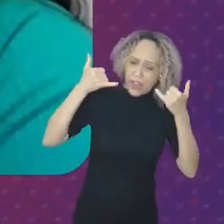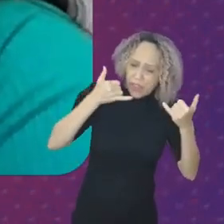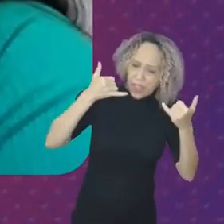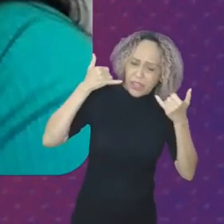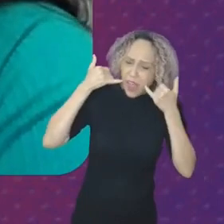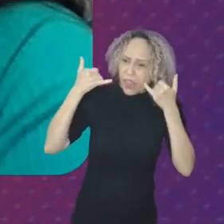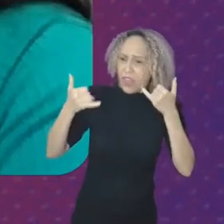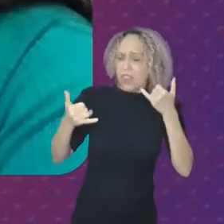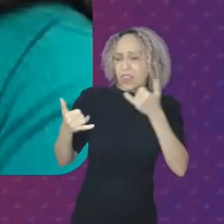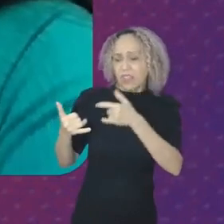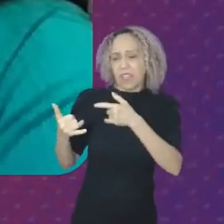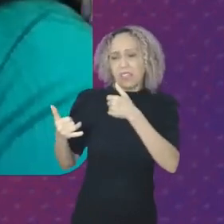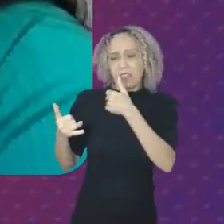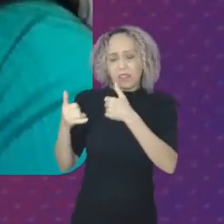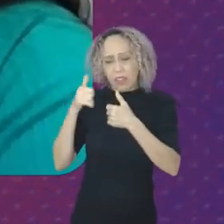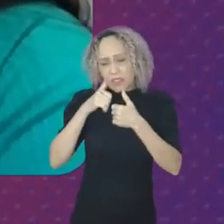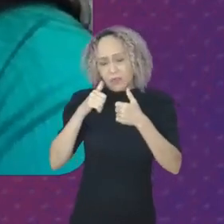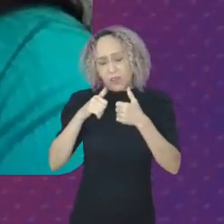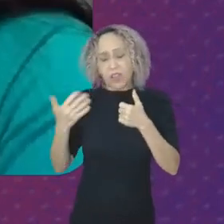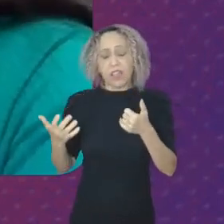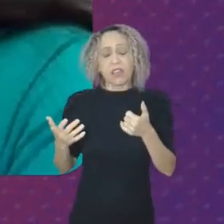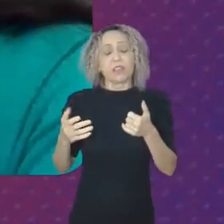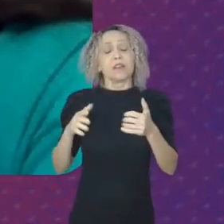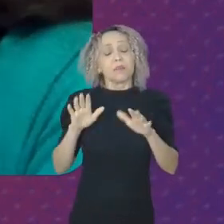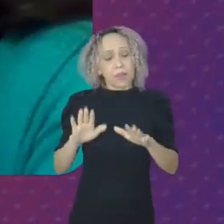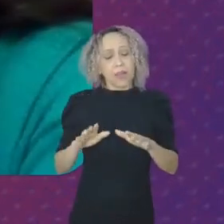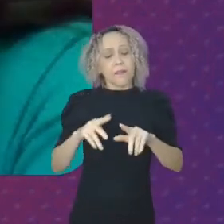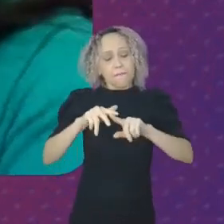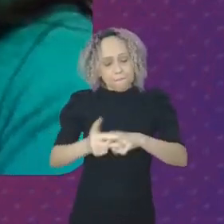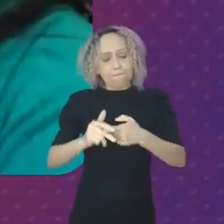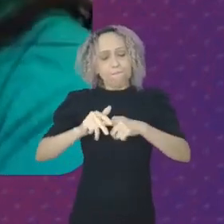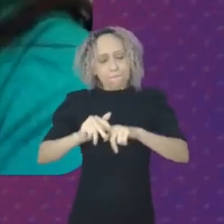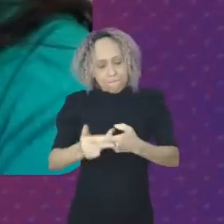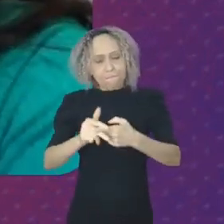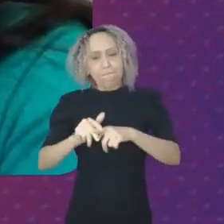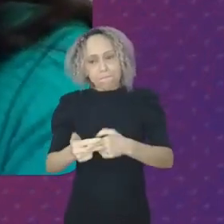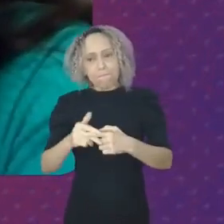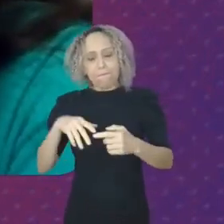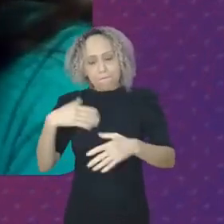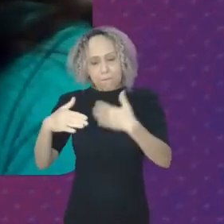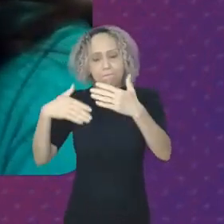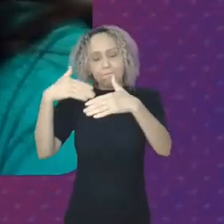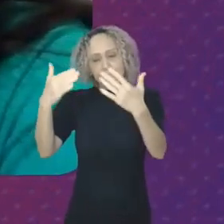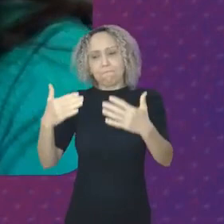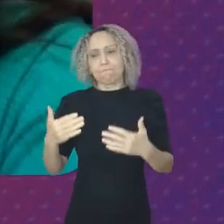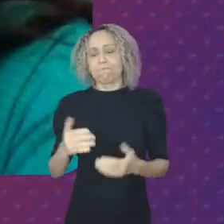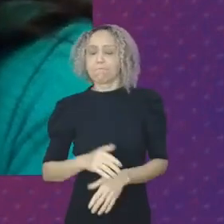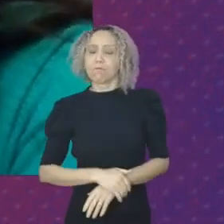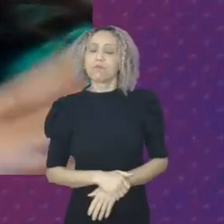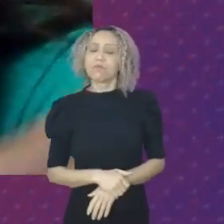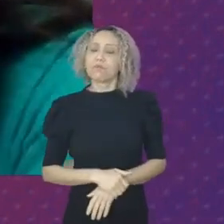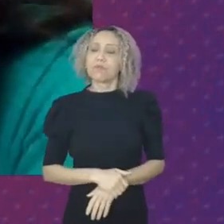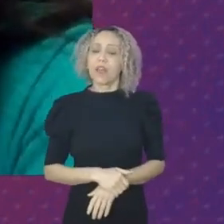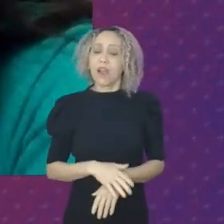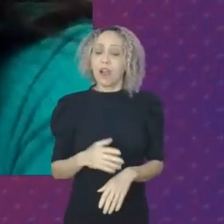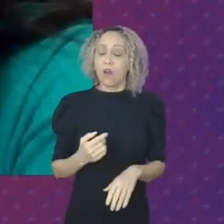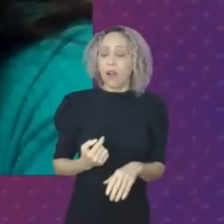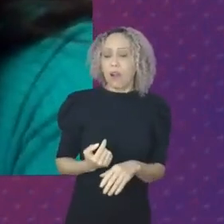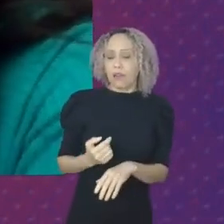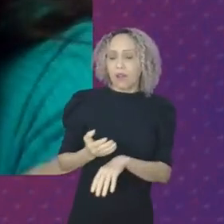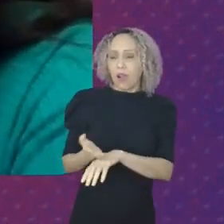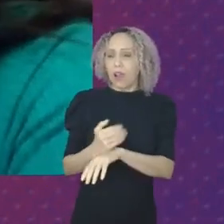já iniciamos um ciclo de capacitações continuadas. Nós tivemos uma capacitação aí antes do carnaval, explicando